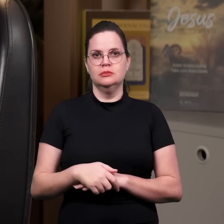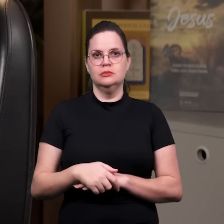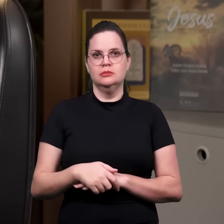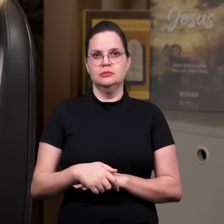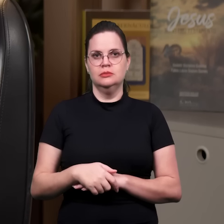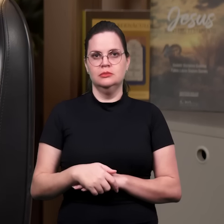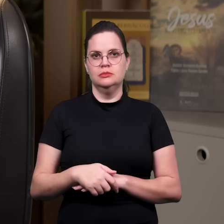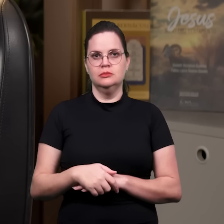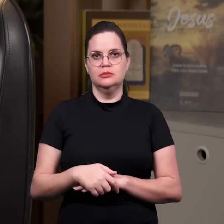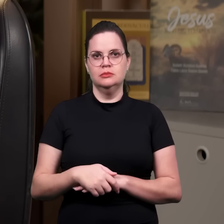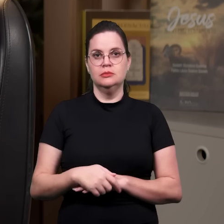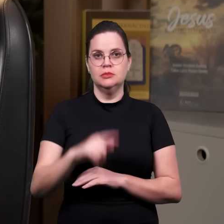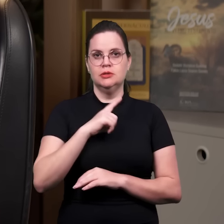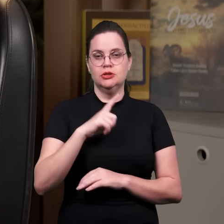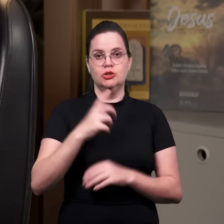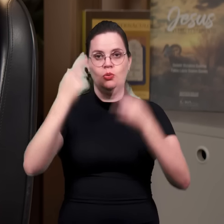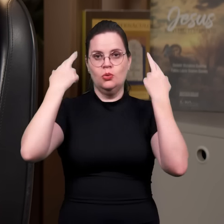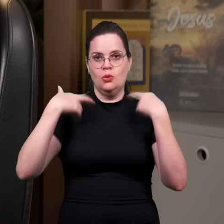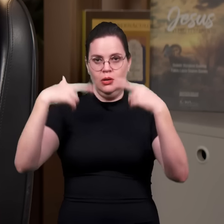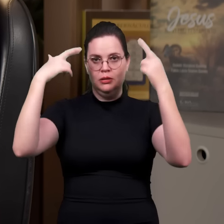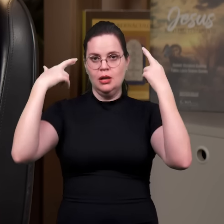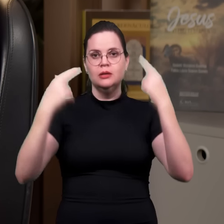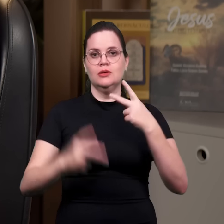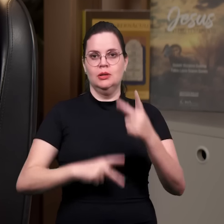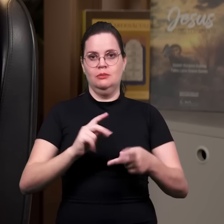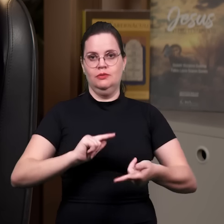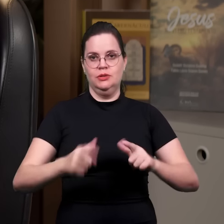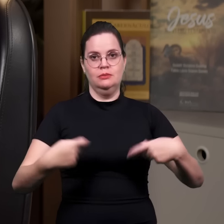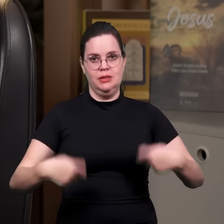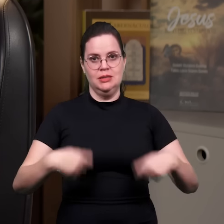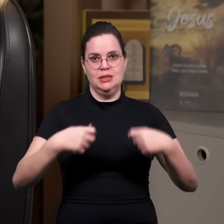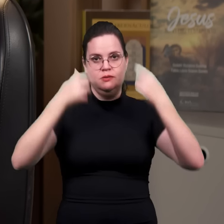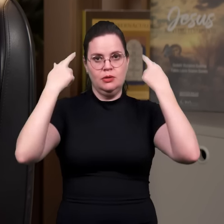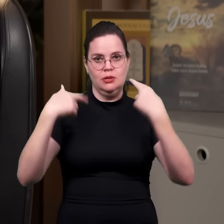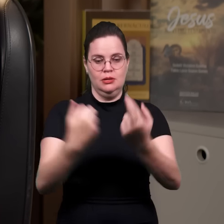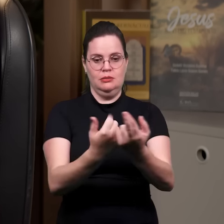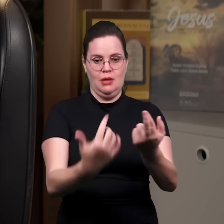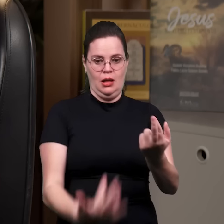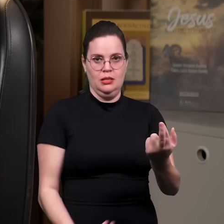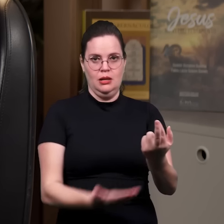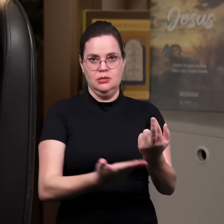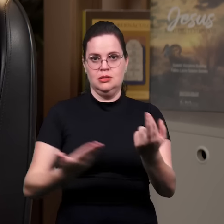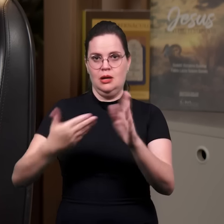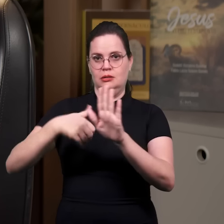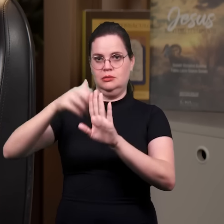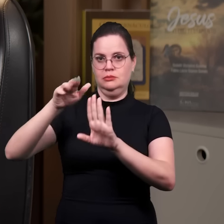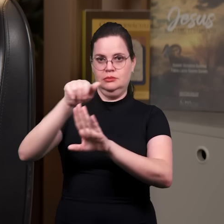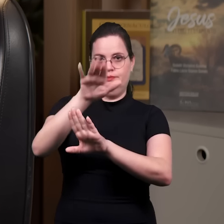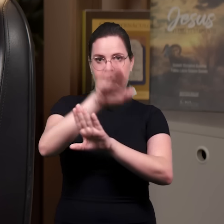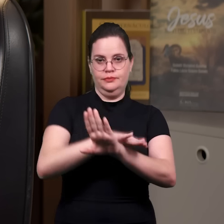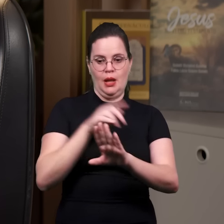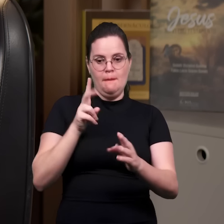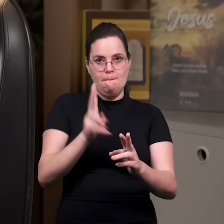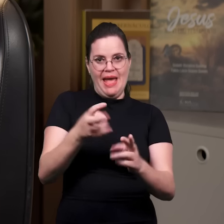de um cordeiro que Israel precisava sacrificar, se alimentar daquele cordeiro, usar o sangue daquele